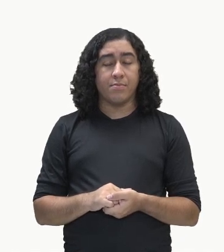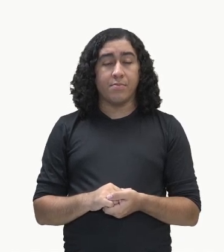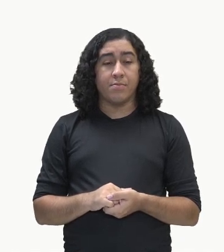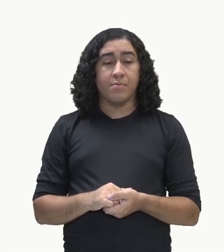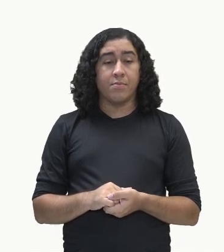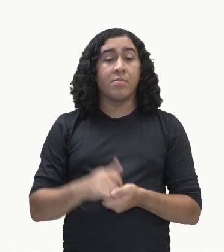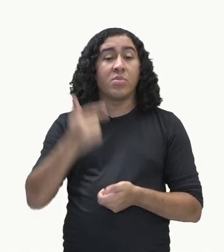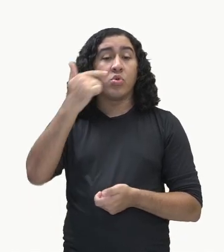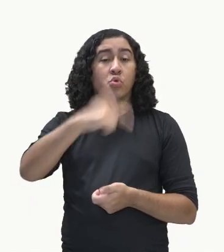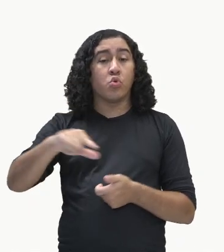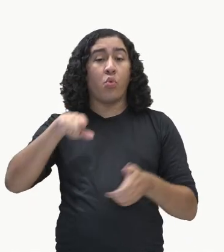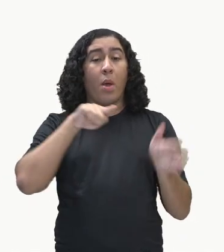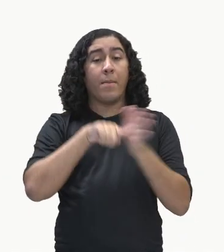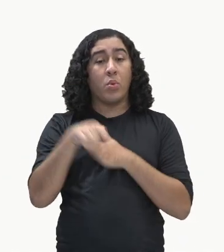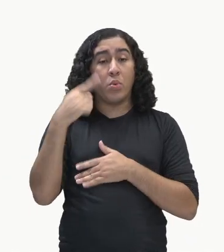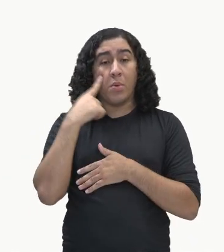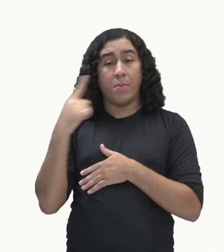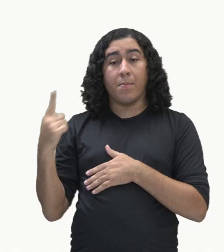Why? Por quê?